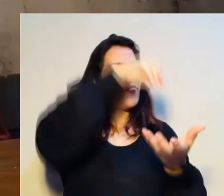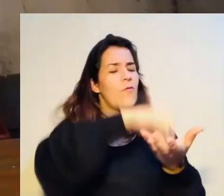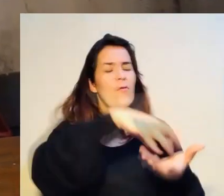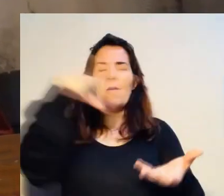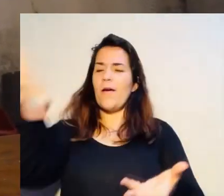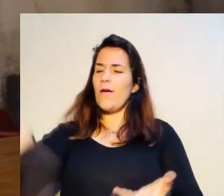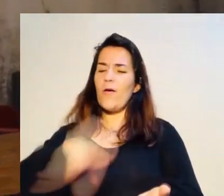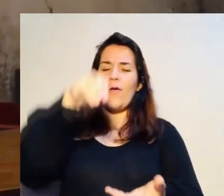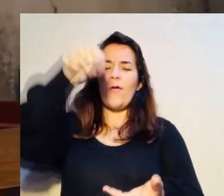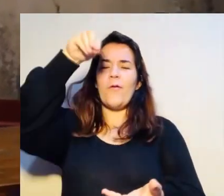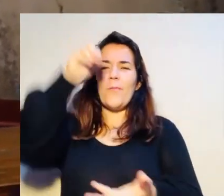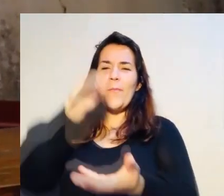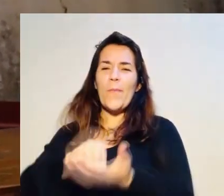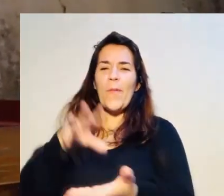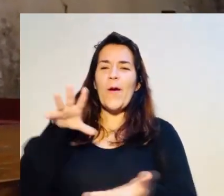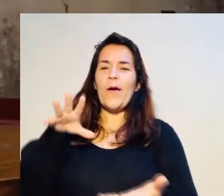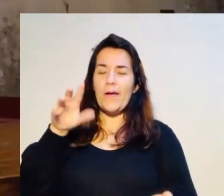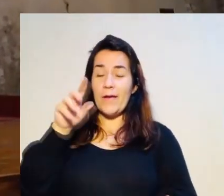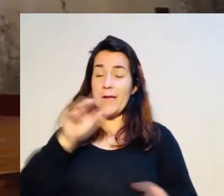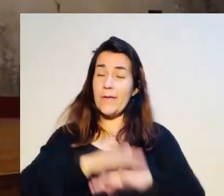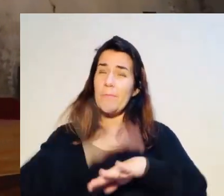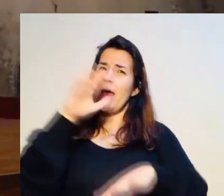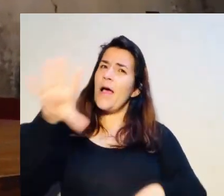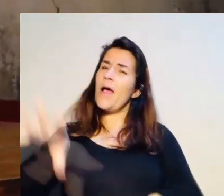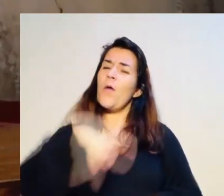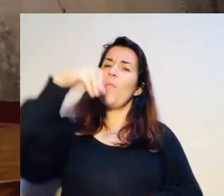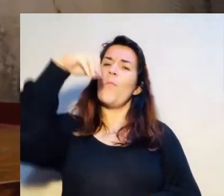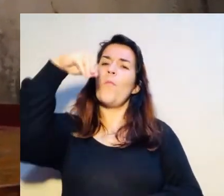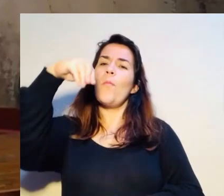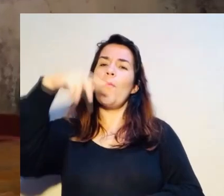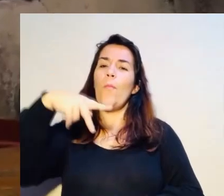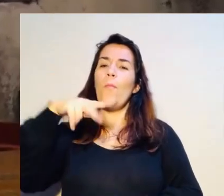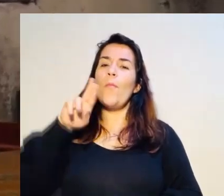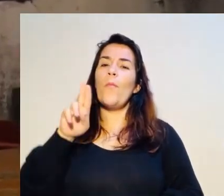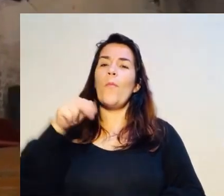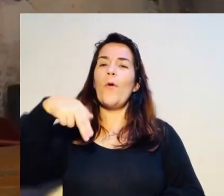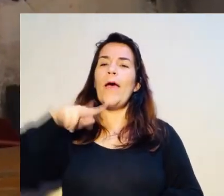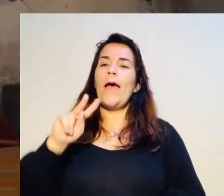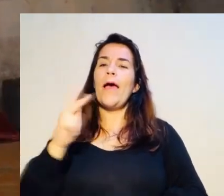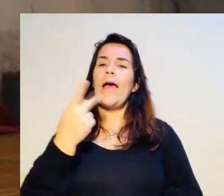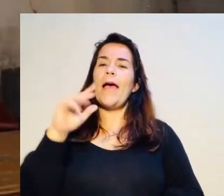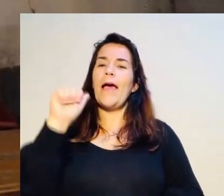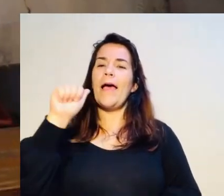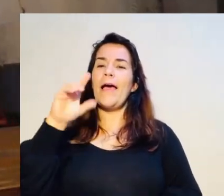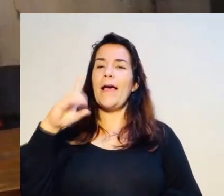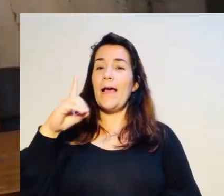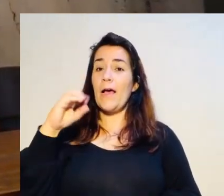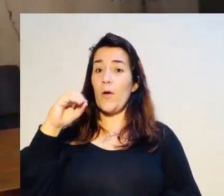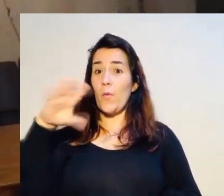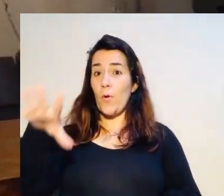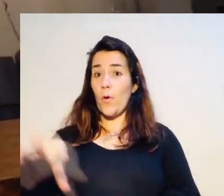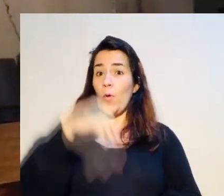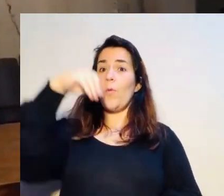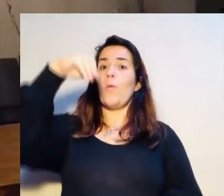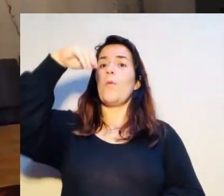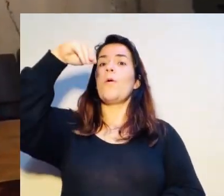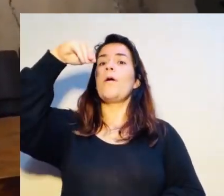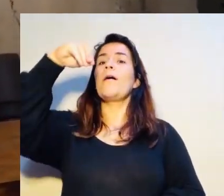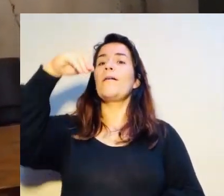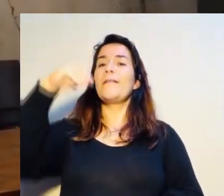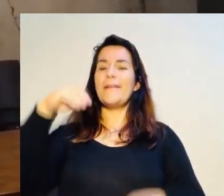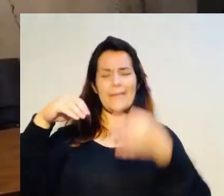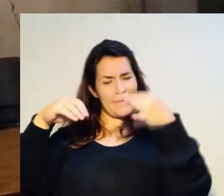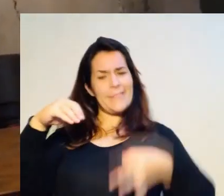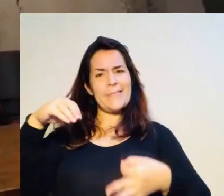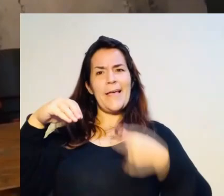punhado daquilo. Mas o punhado é uma medida muito certeira da sabedoria popular. E